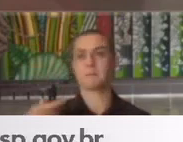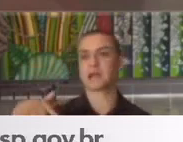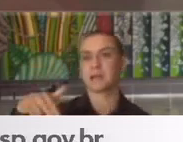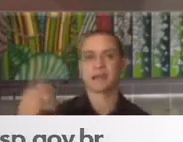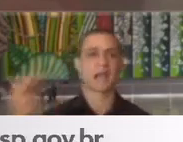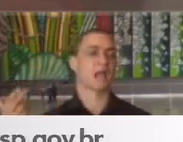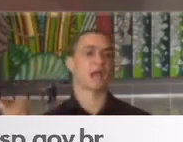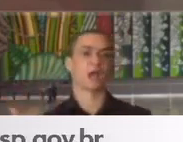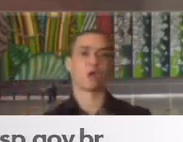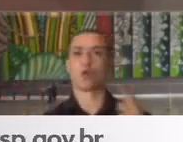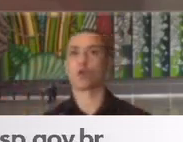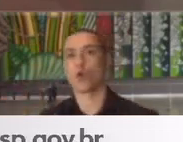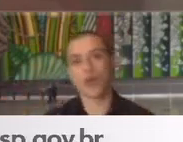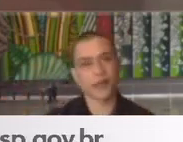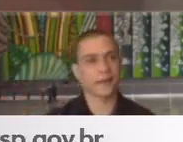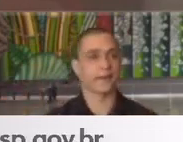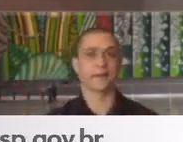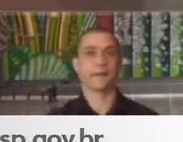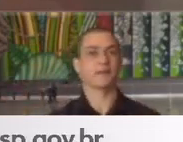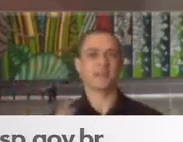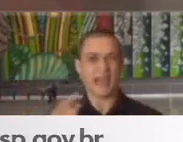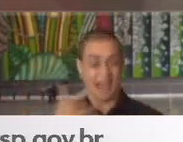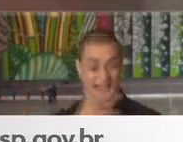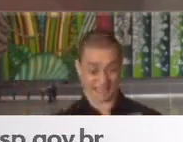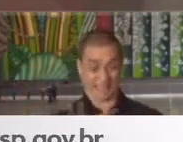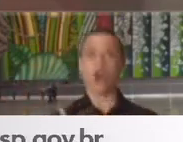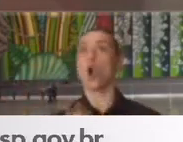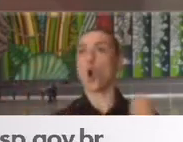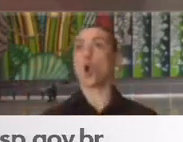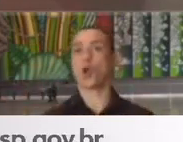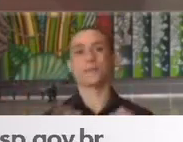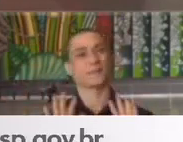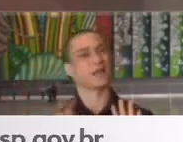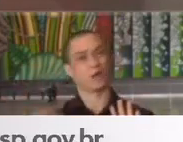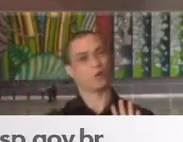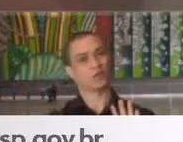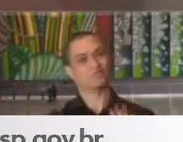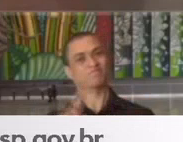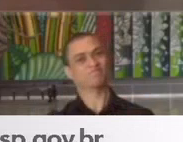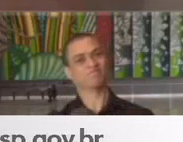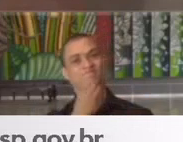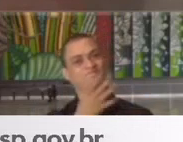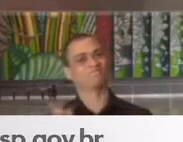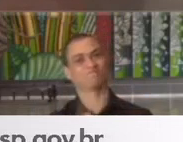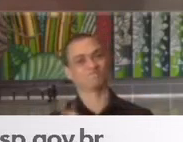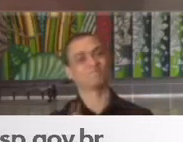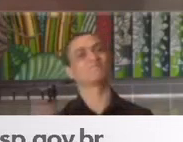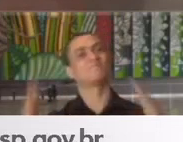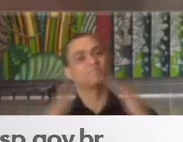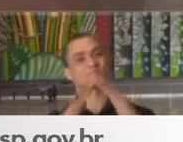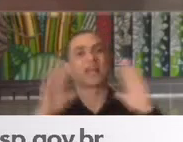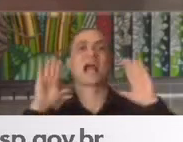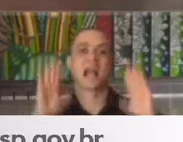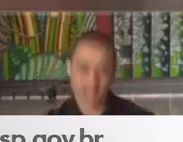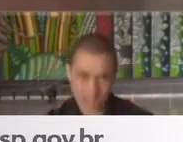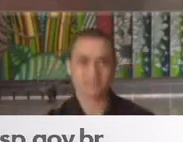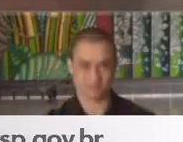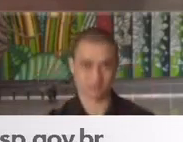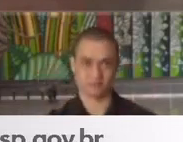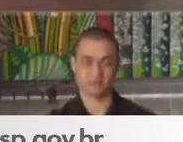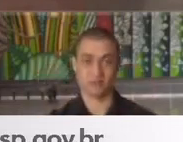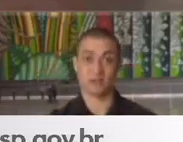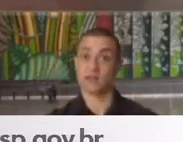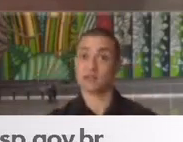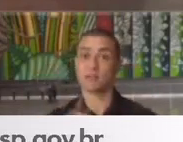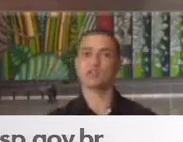corridas. Isso, embora saudável, neste momento não é recomendável. Tentem fazer os seus exercícios em casa, formas